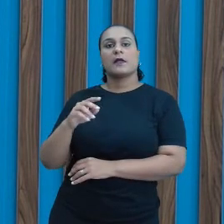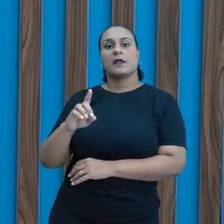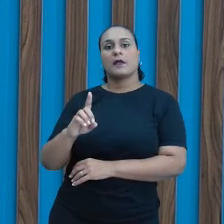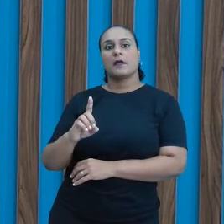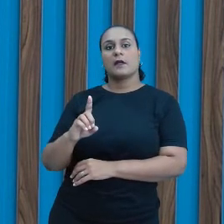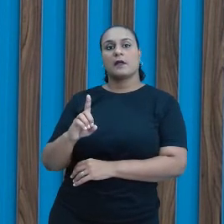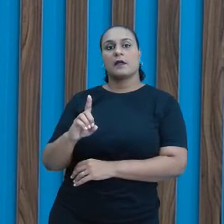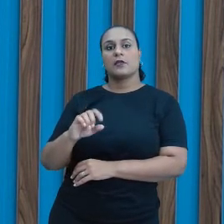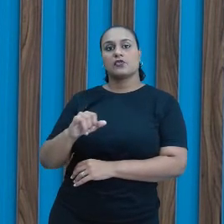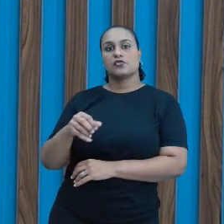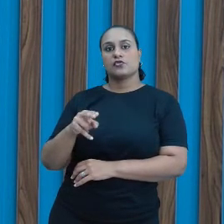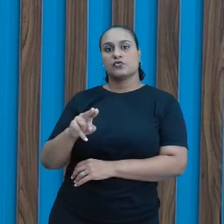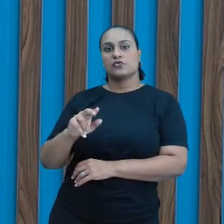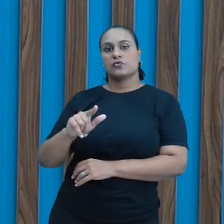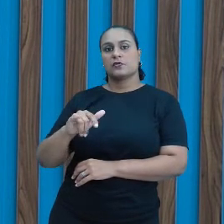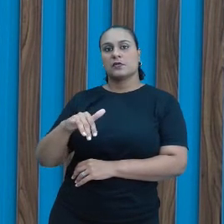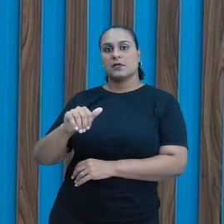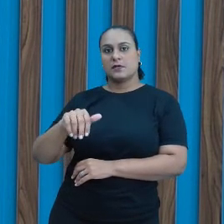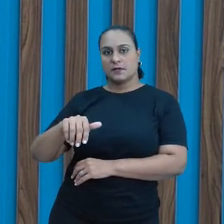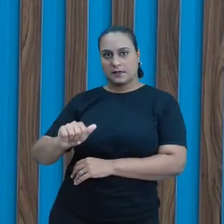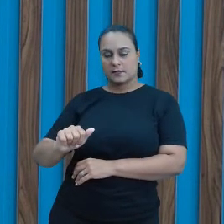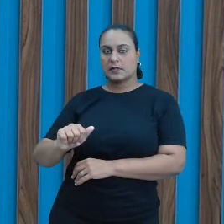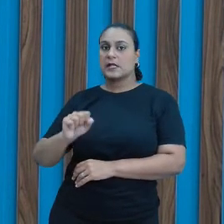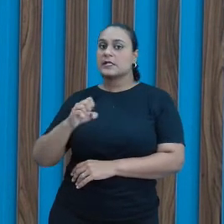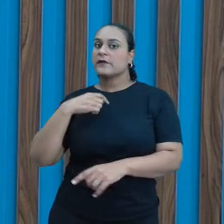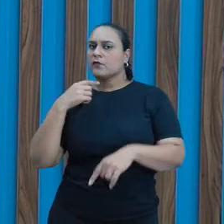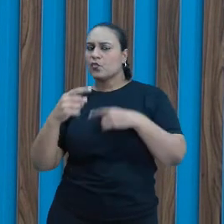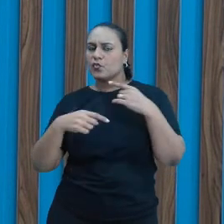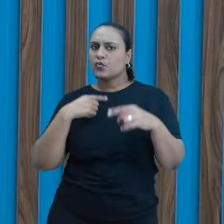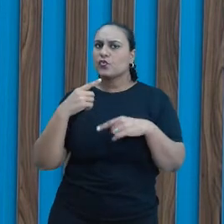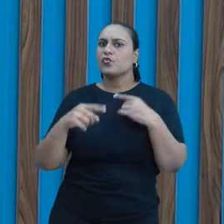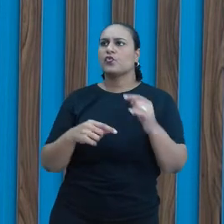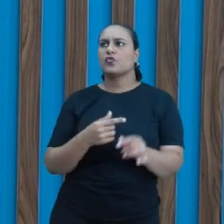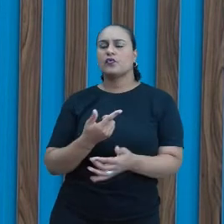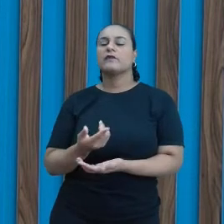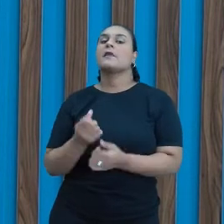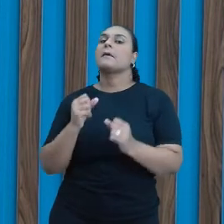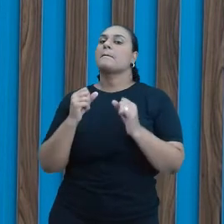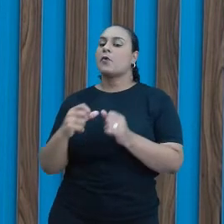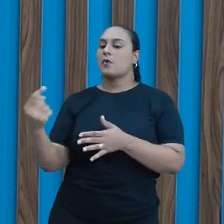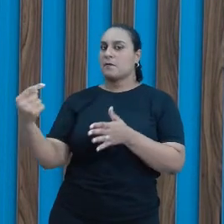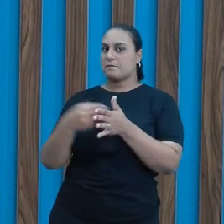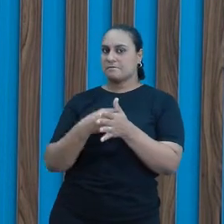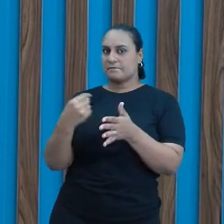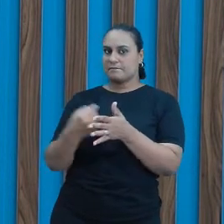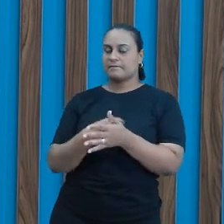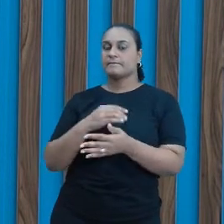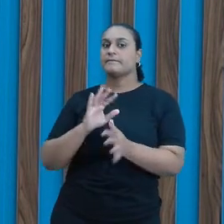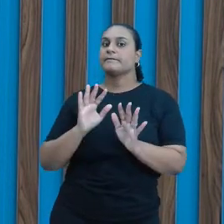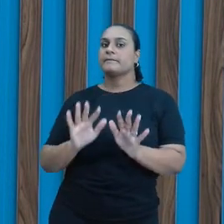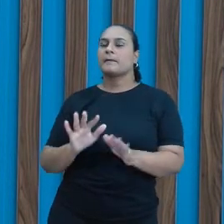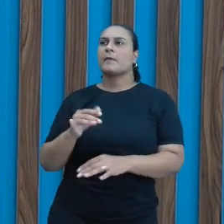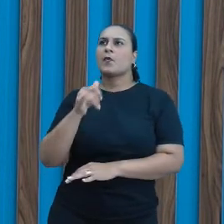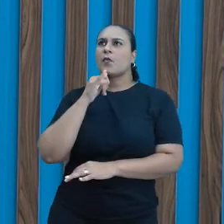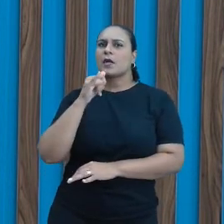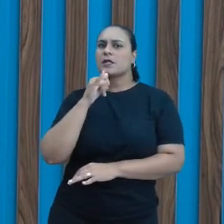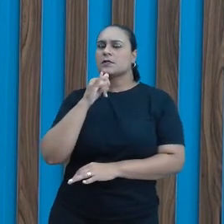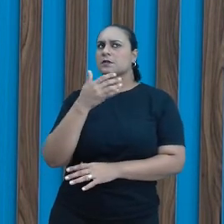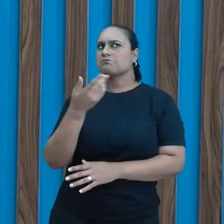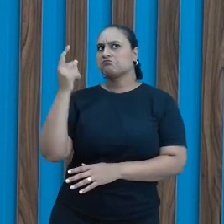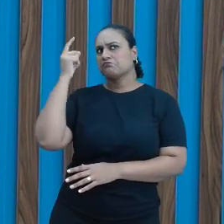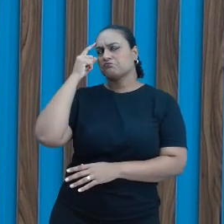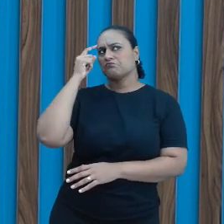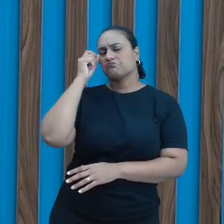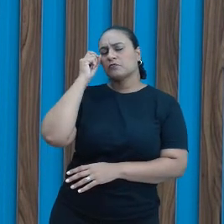aguardando a resposta dela, tá? Daniela, se você tiver alguma dúvida, assim como outro aluno, coloca aqui pra gente. Tiago, um exemplo que me ocorreu agora